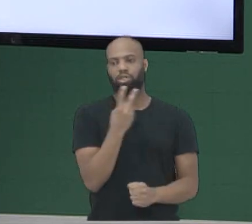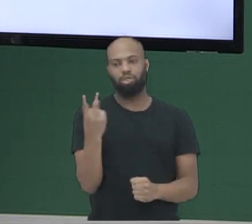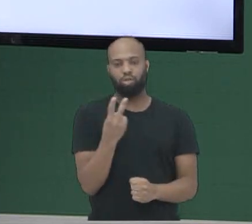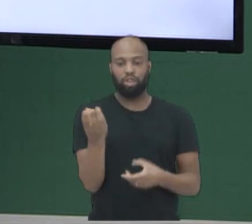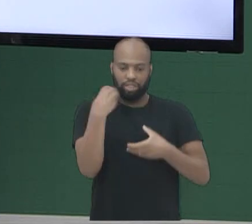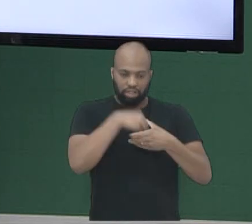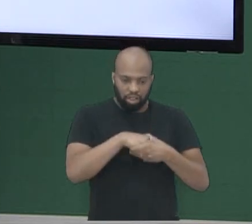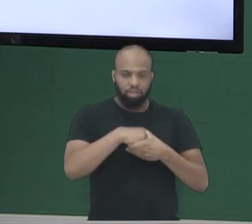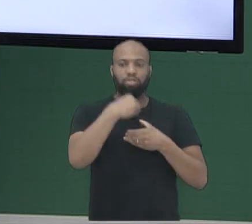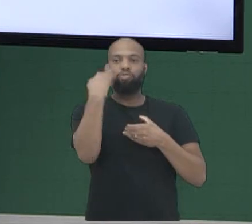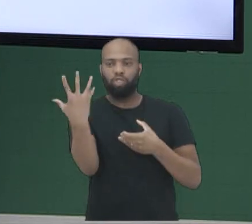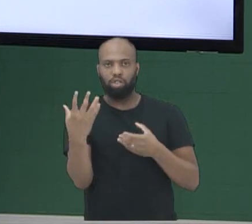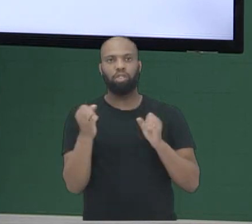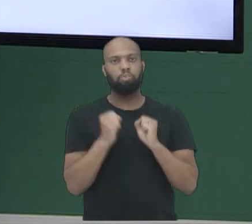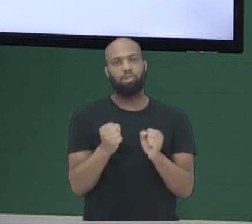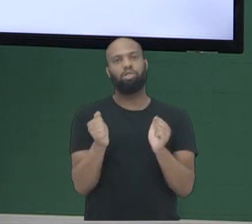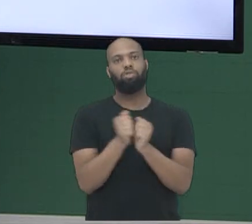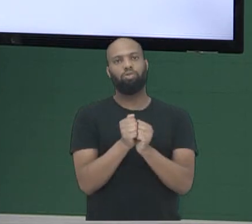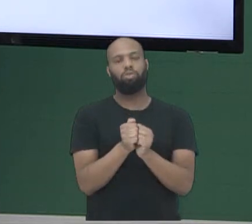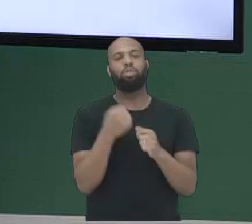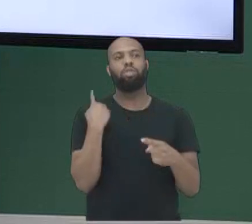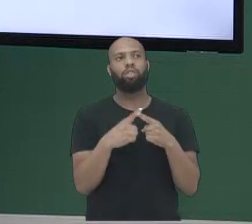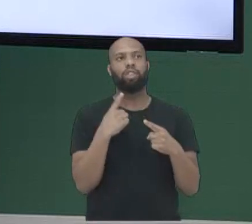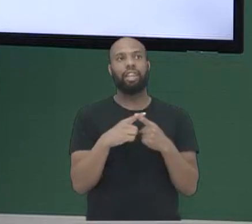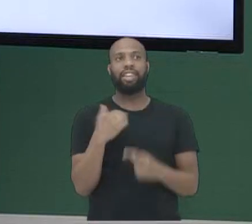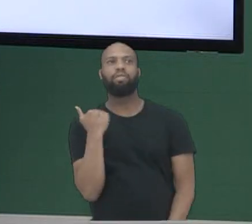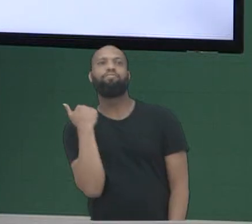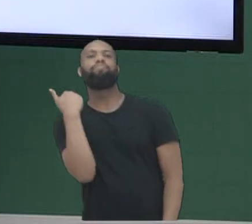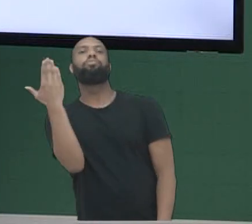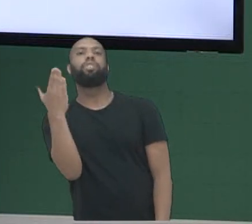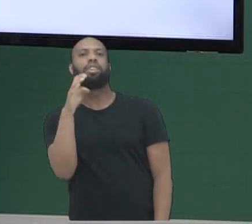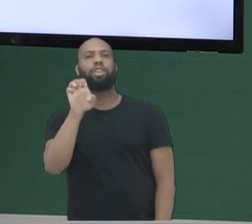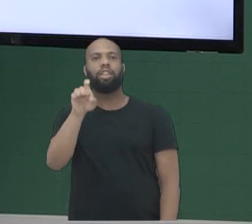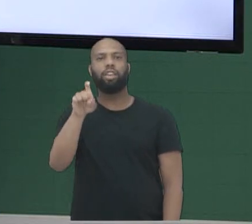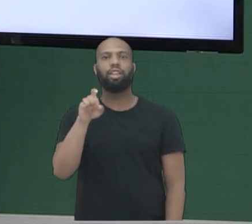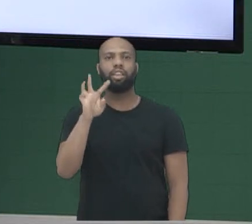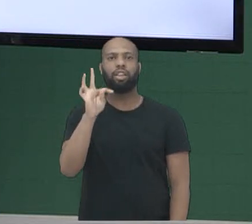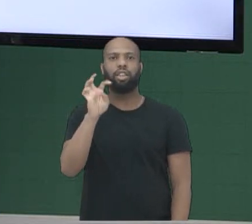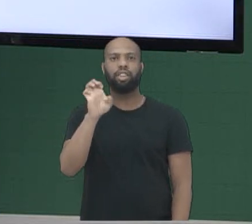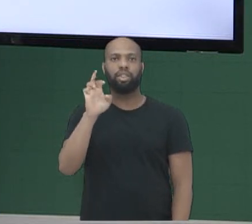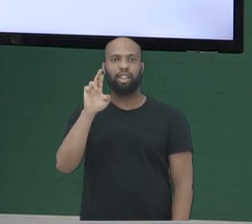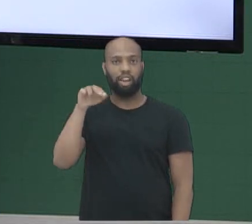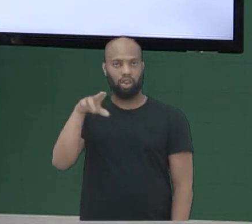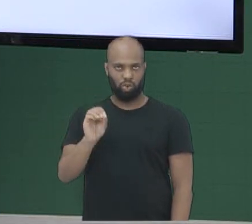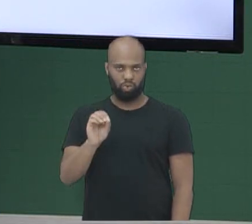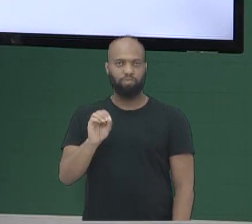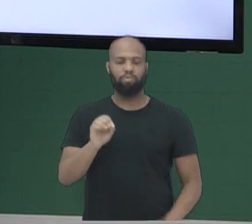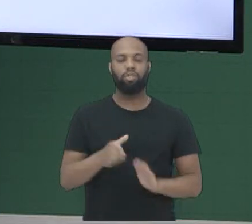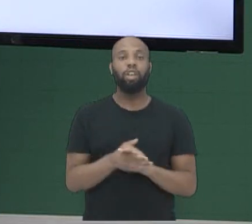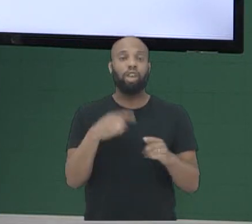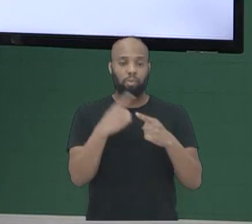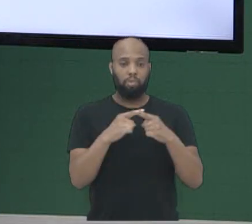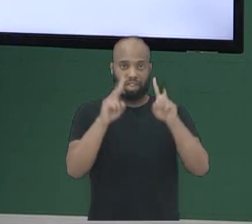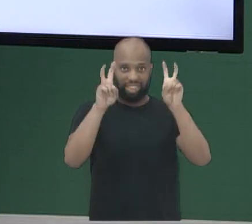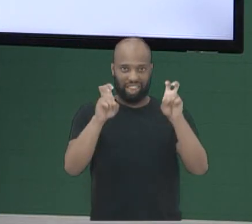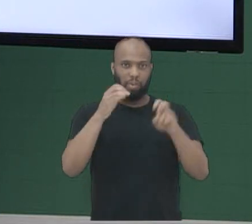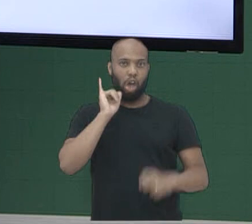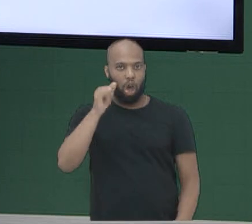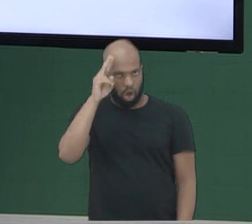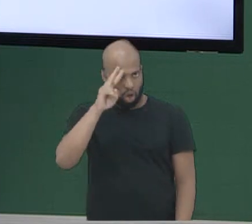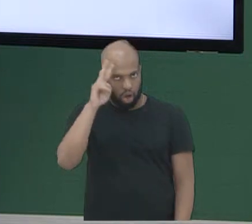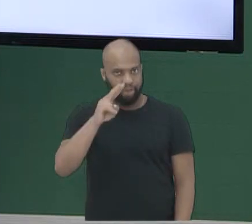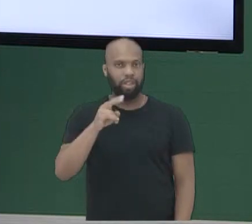Ok? Então veja, os conflitos eles são o principal recurso para mostrar ao invés de contar. Então quando eu coloco um